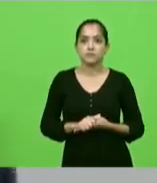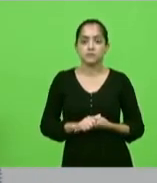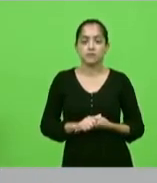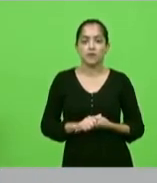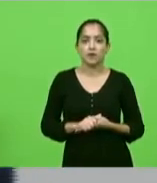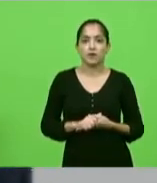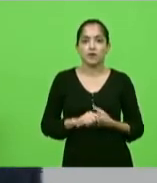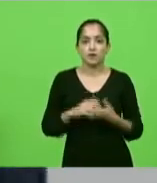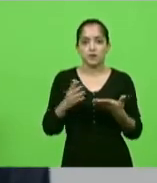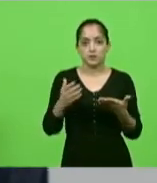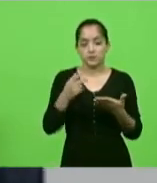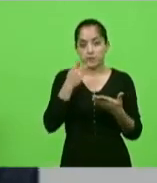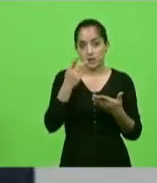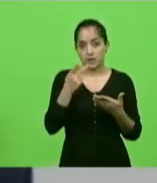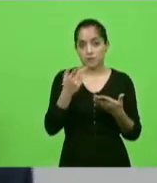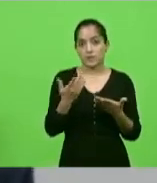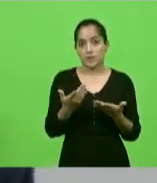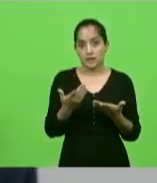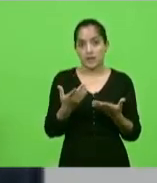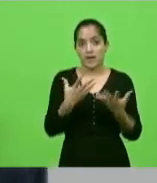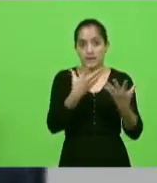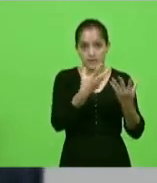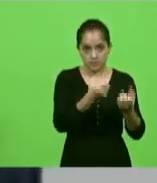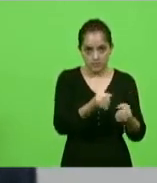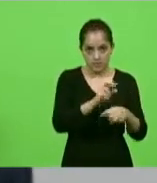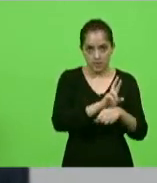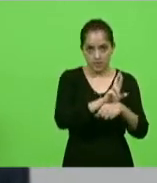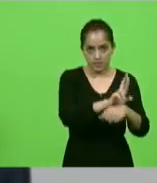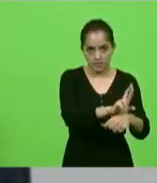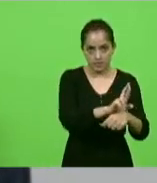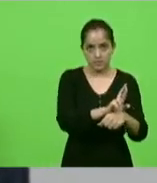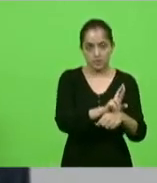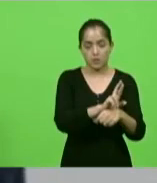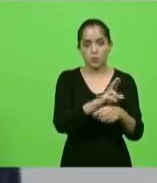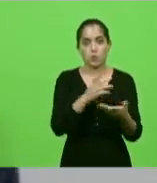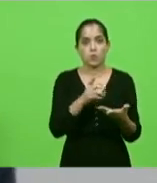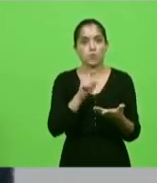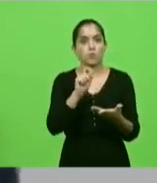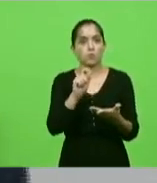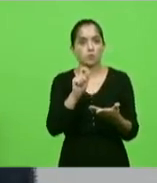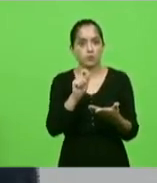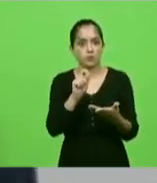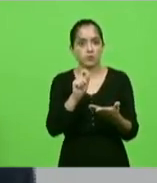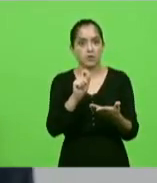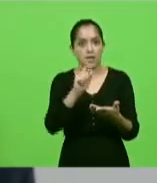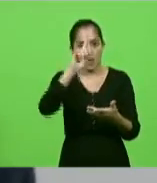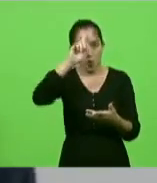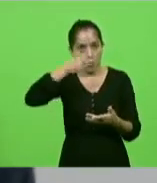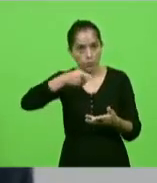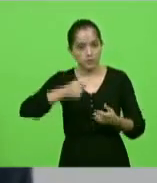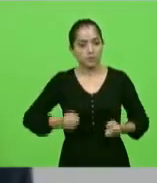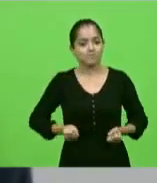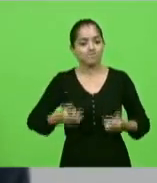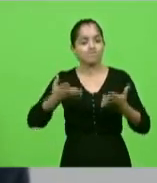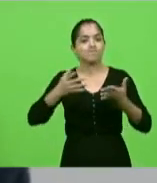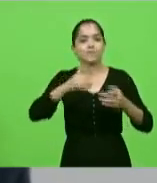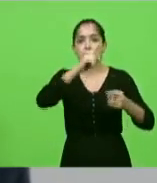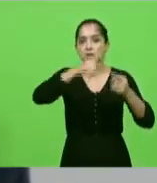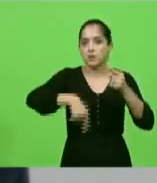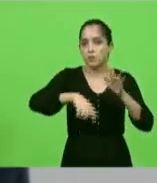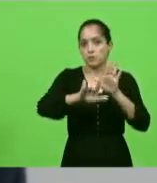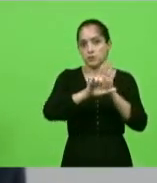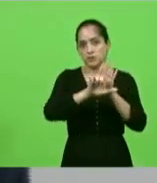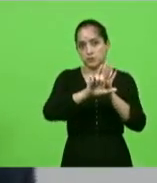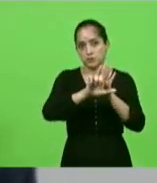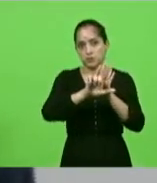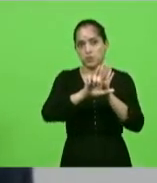Digo ainda, receber em parte a representação no tocante à imputação de ordenar despesas não autorizadas por